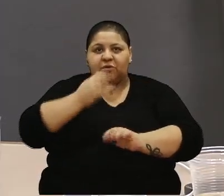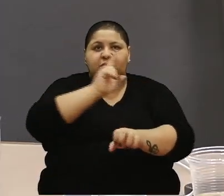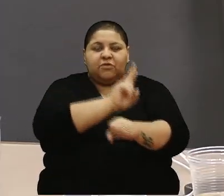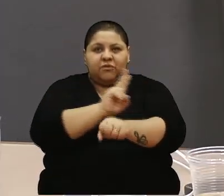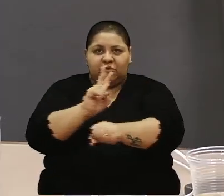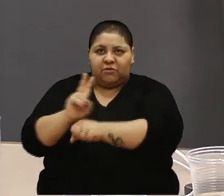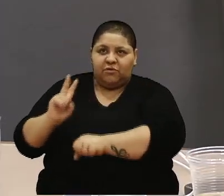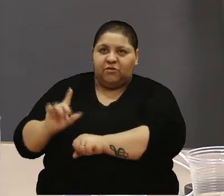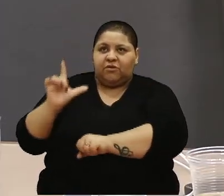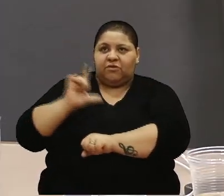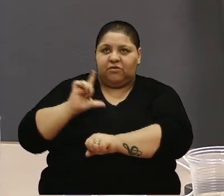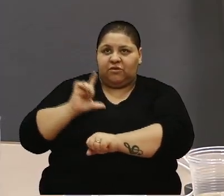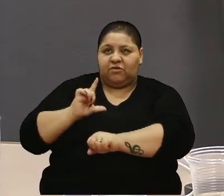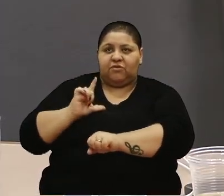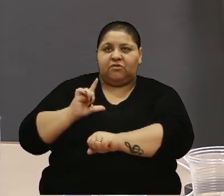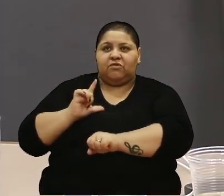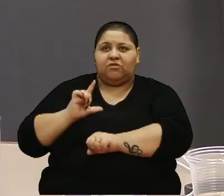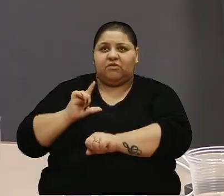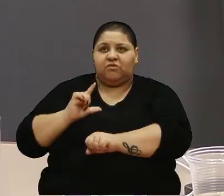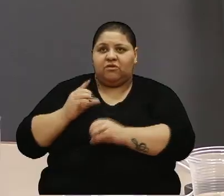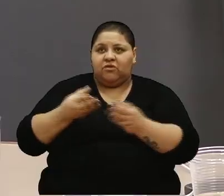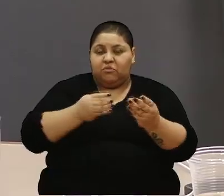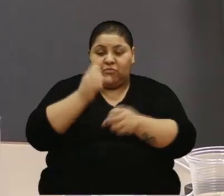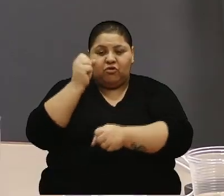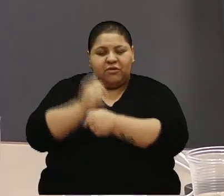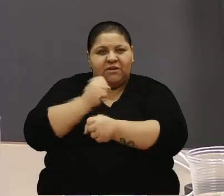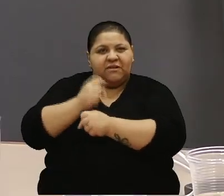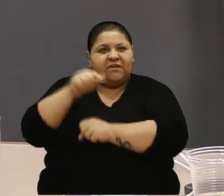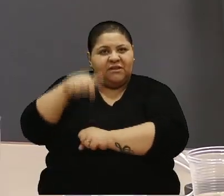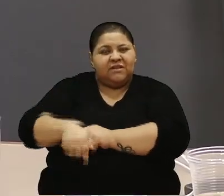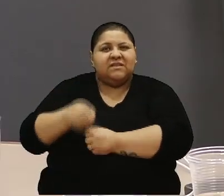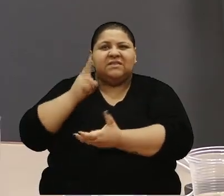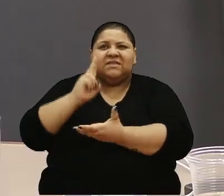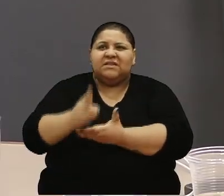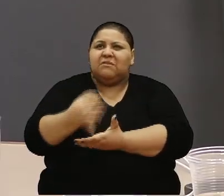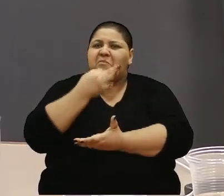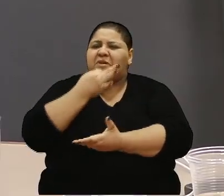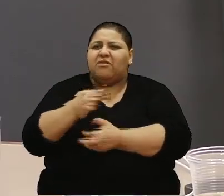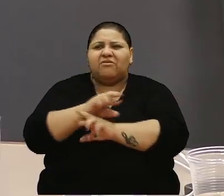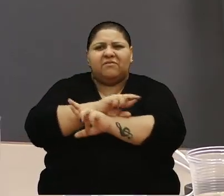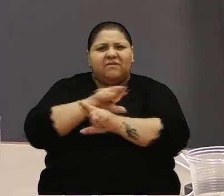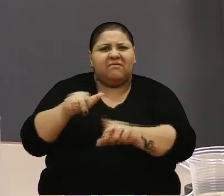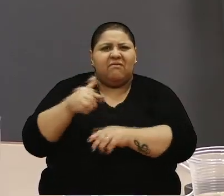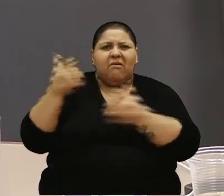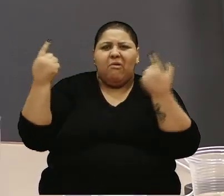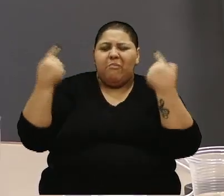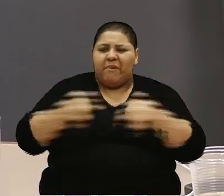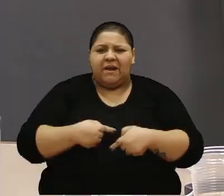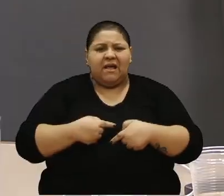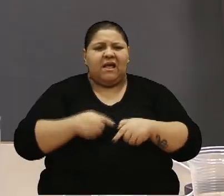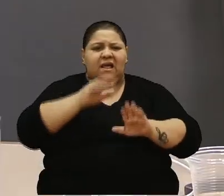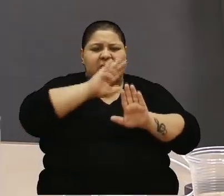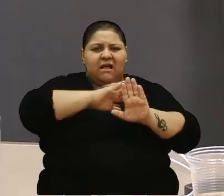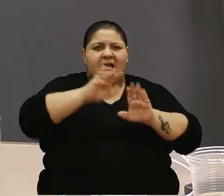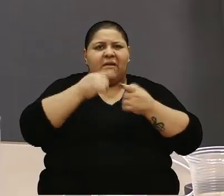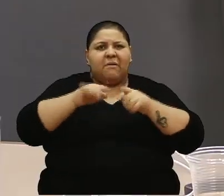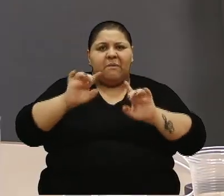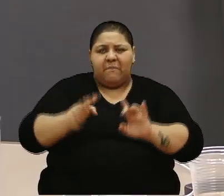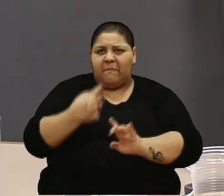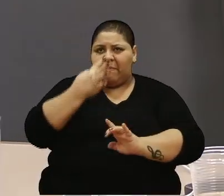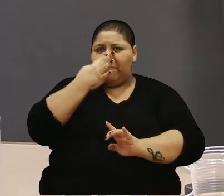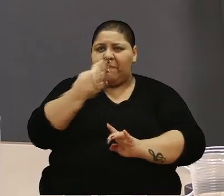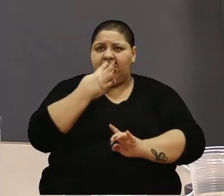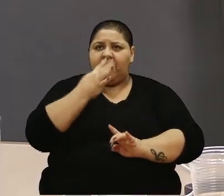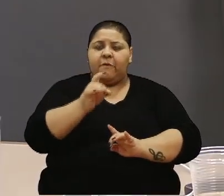né? Para ter com certeza muitos anos aqui nessa casa. A gente pode sempre divergir aqui politicamente, brigar na questão ideológica, mas eu admiro o senhor como um pai,